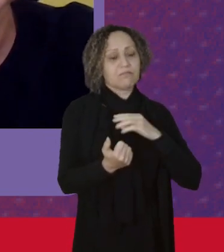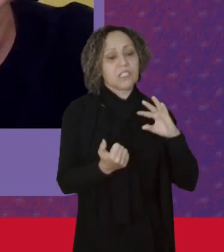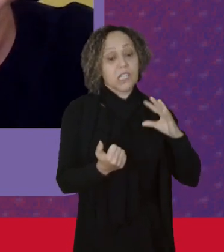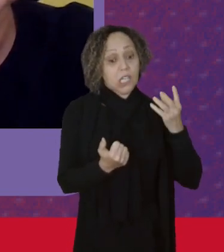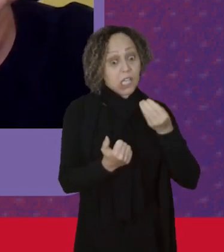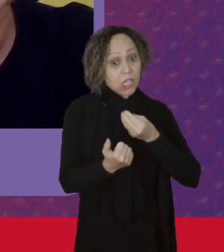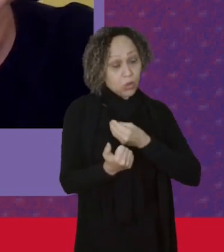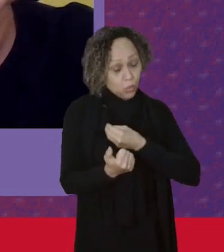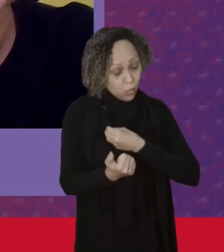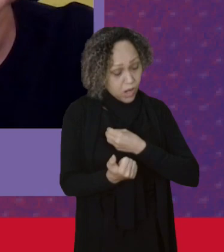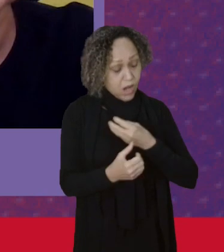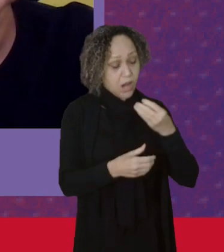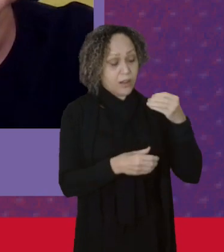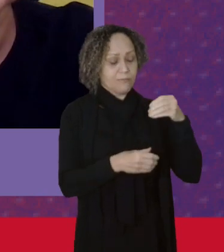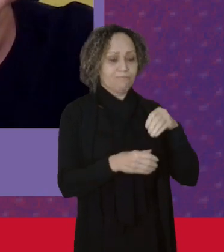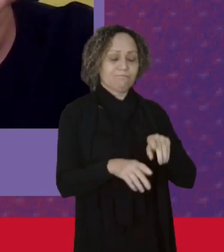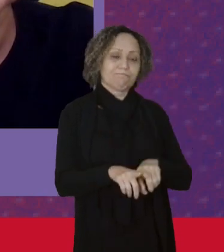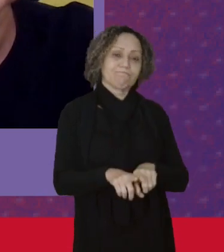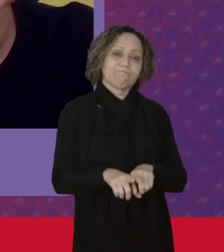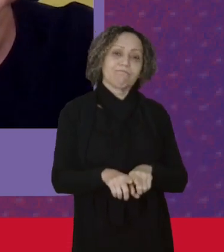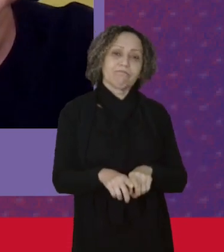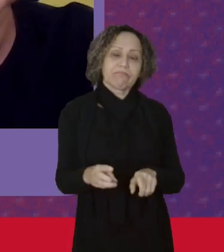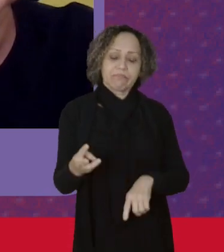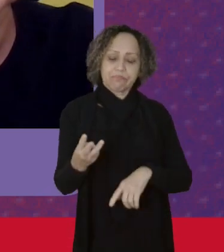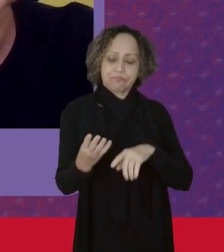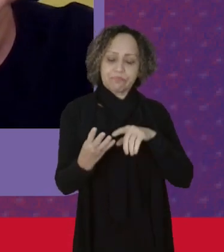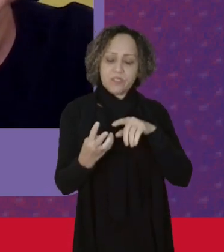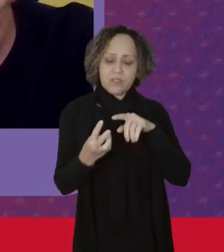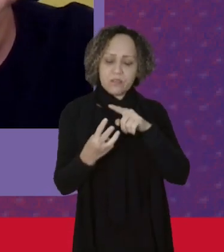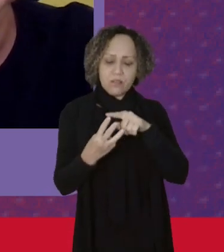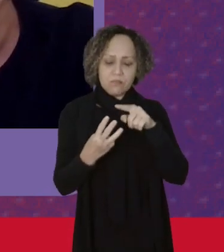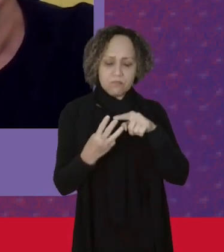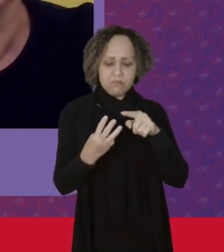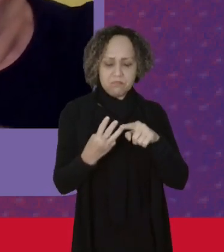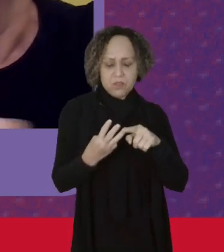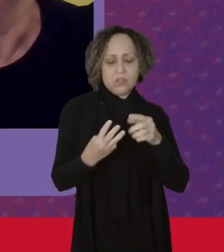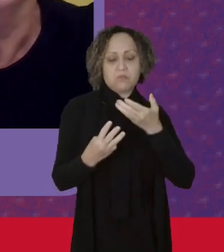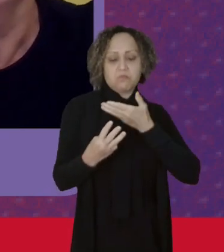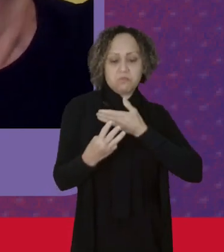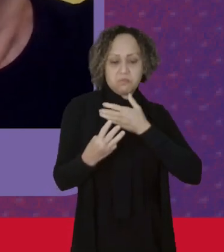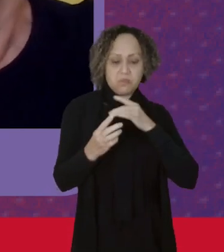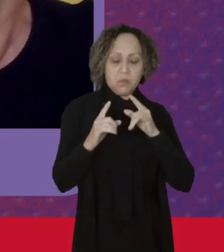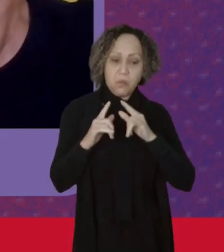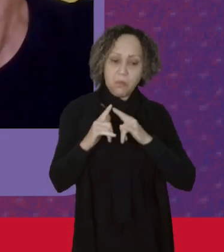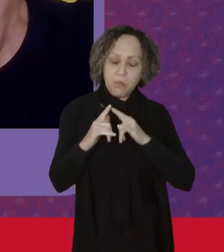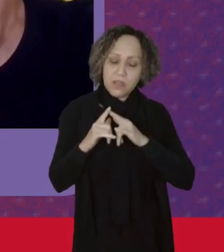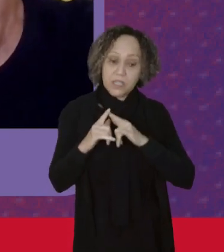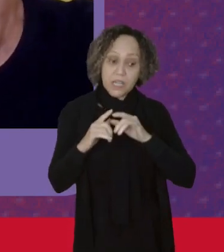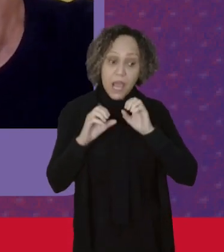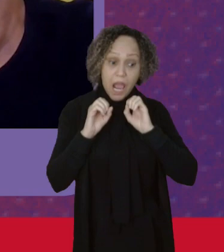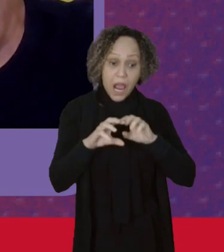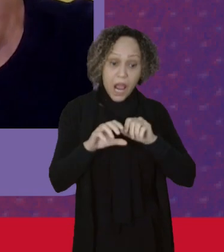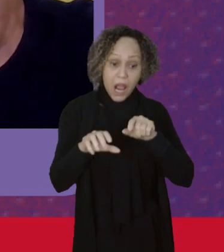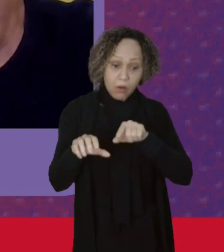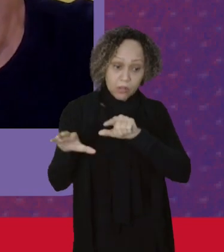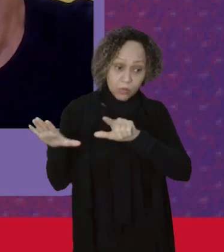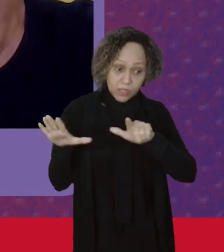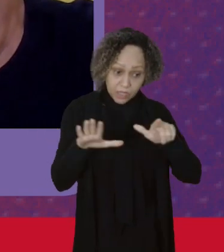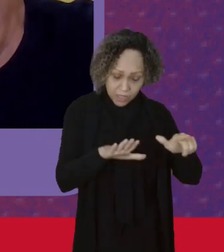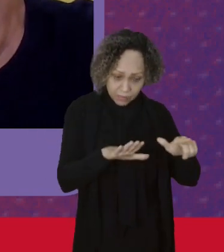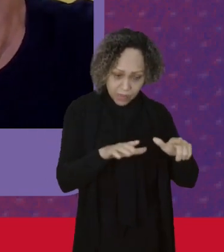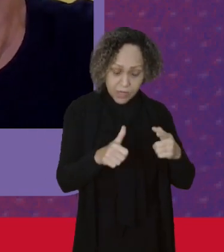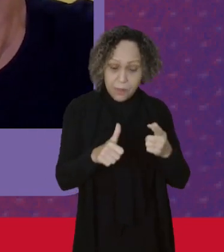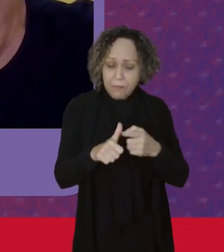três companheiras que deram nossas aulas dessa semana. A primeira aula sobre saúde das mulheres